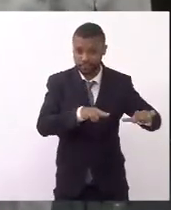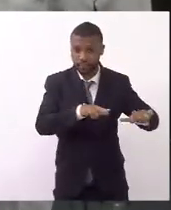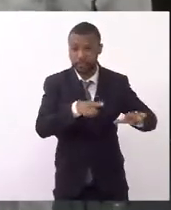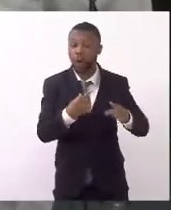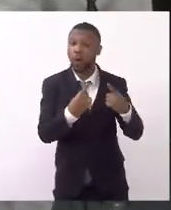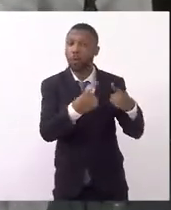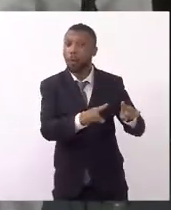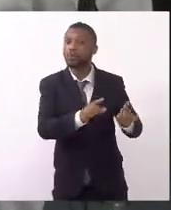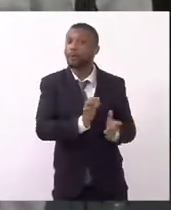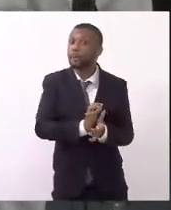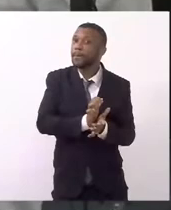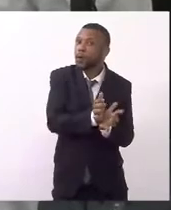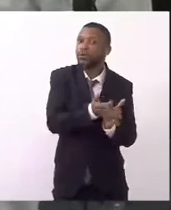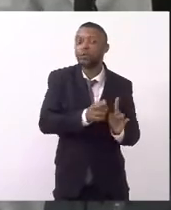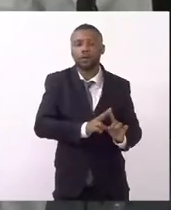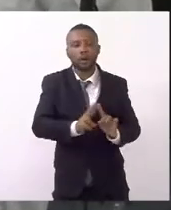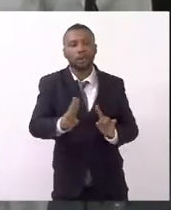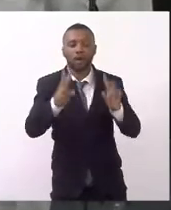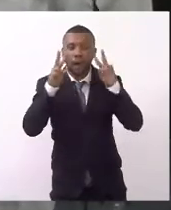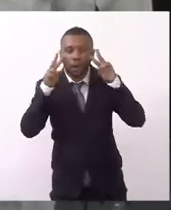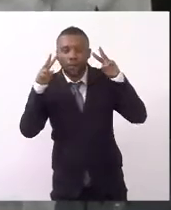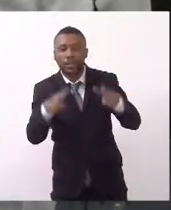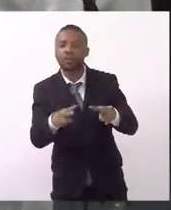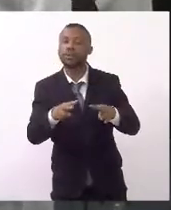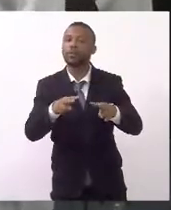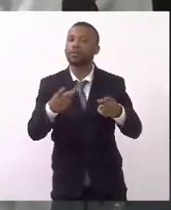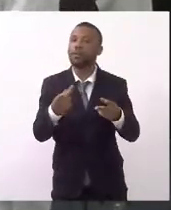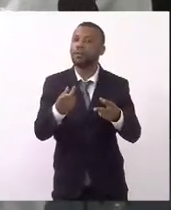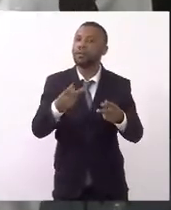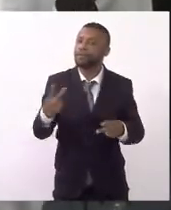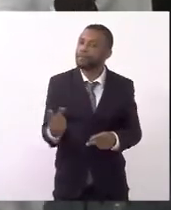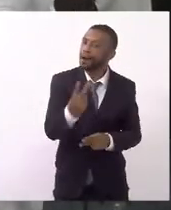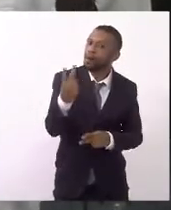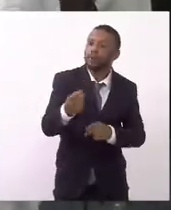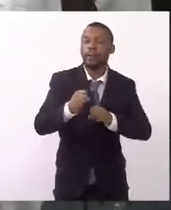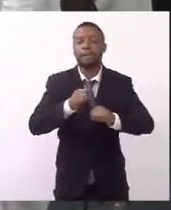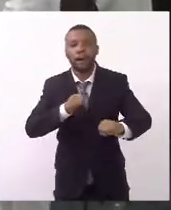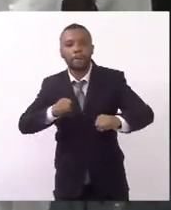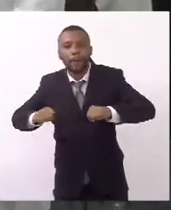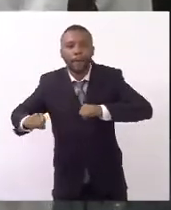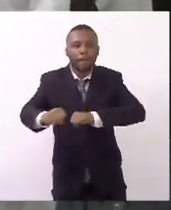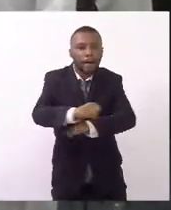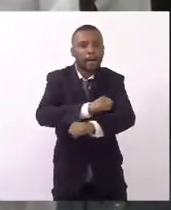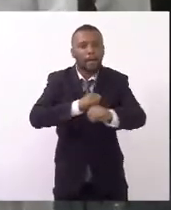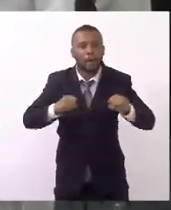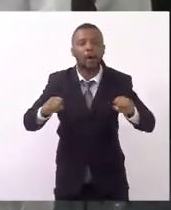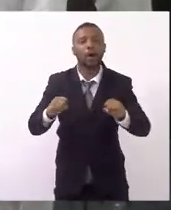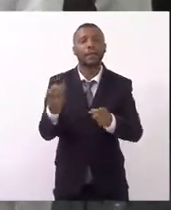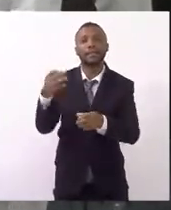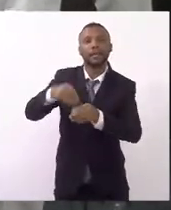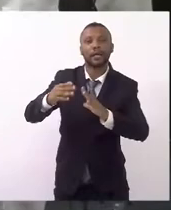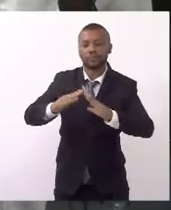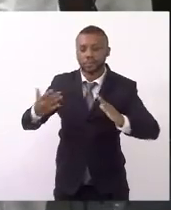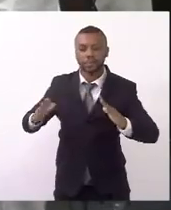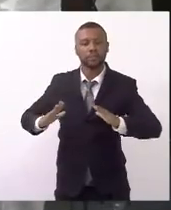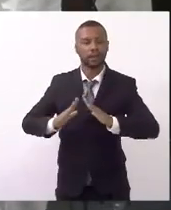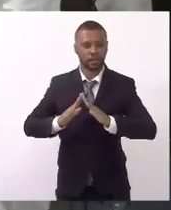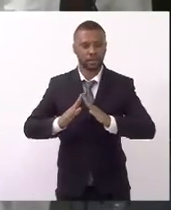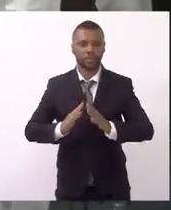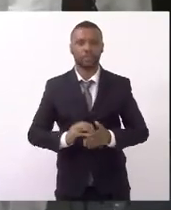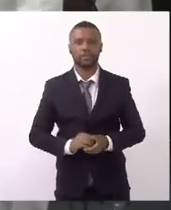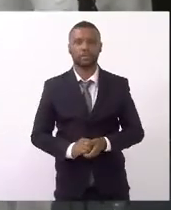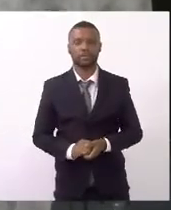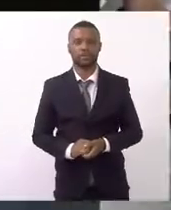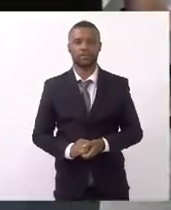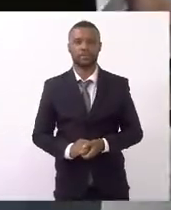reconhecendo todo o seu valor na luta e de toda a sua luta pela casa de Santo e